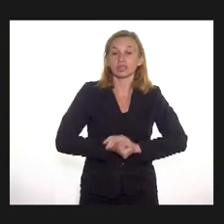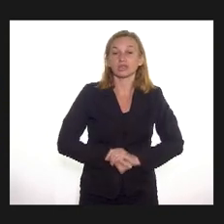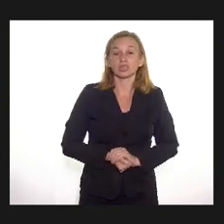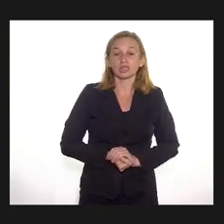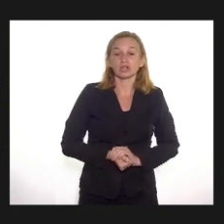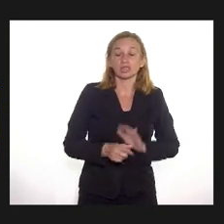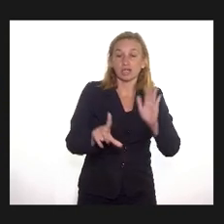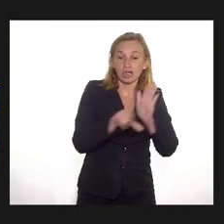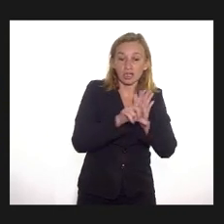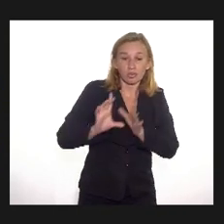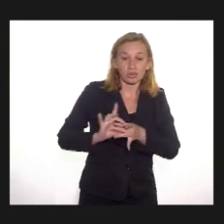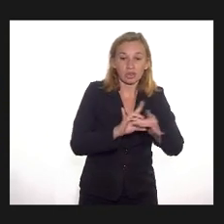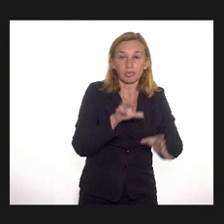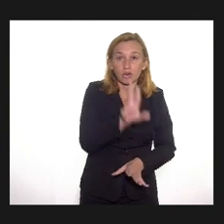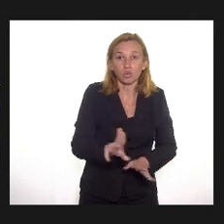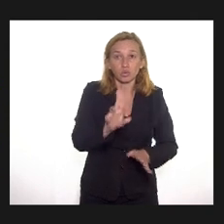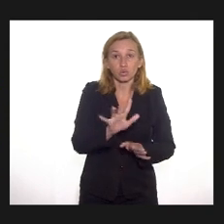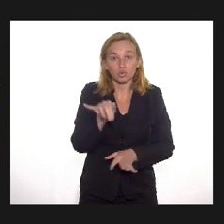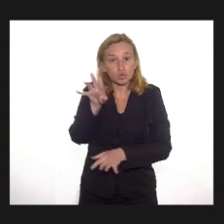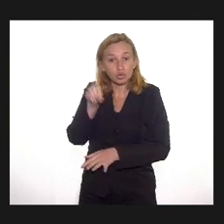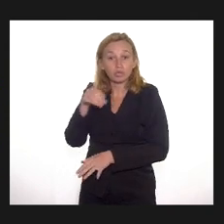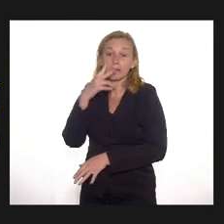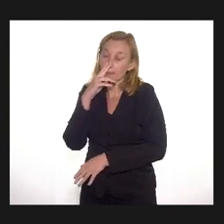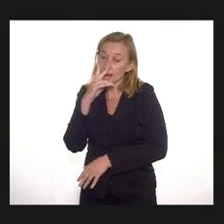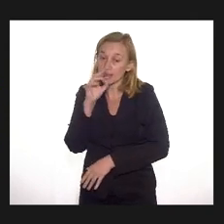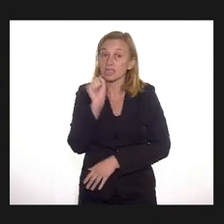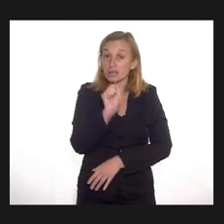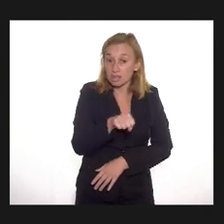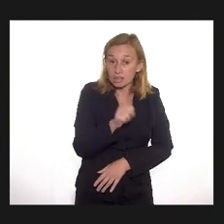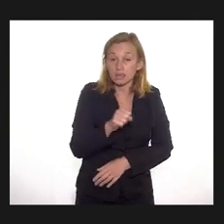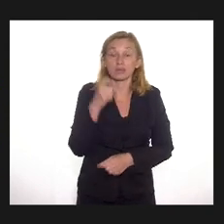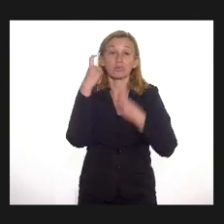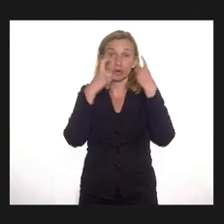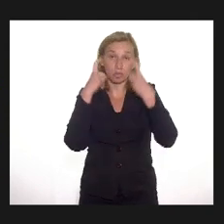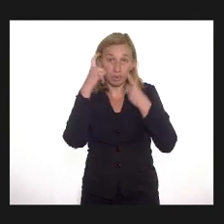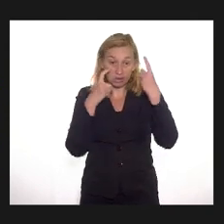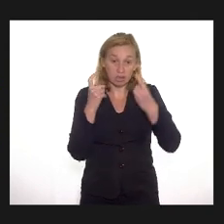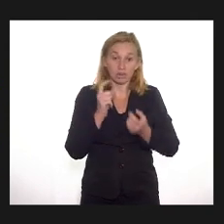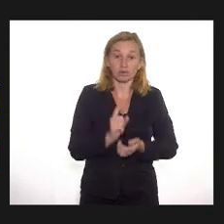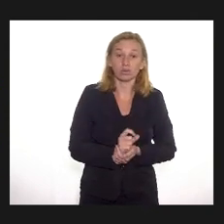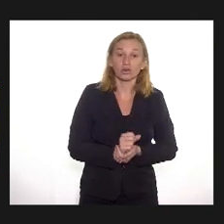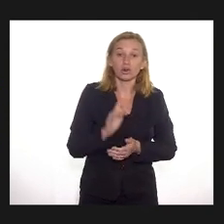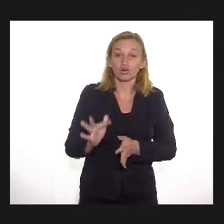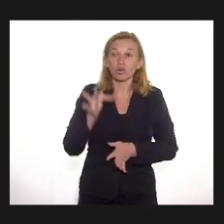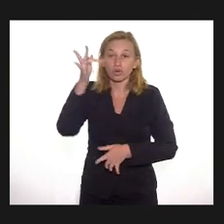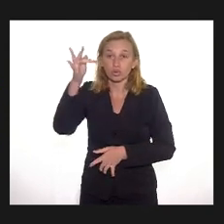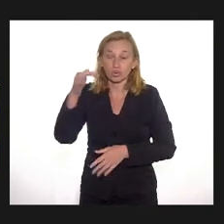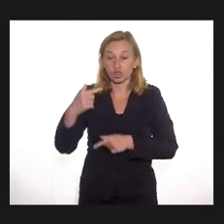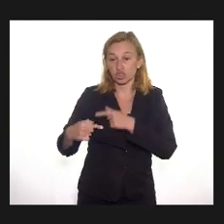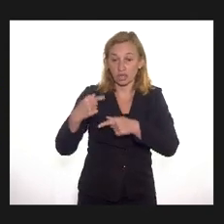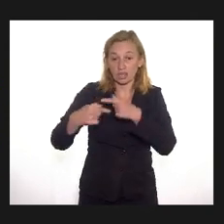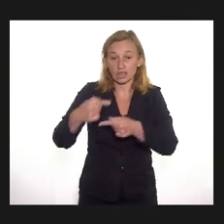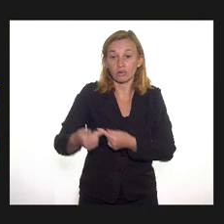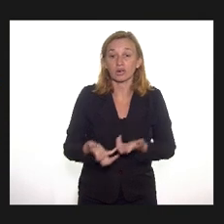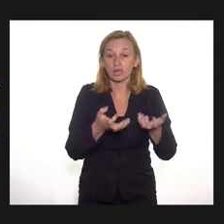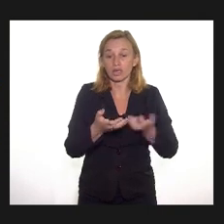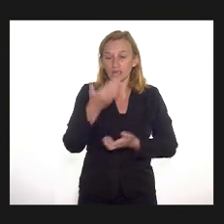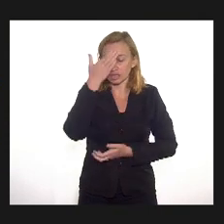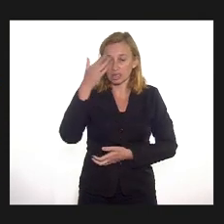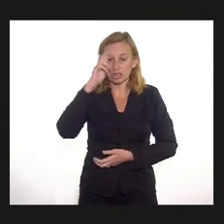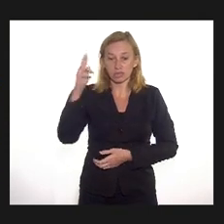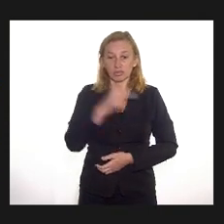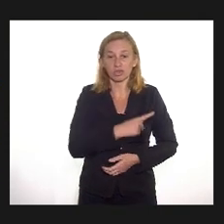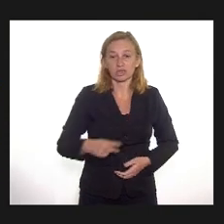para a utilização desse fundo, me parece que, sim, é uma preocupação com a futura geração. Quero agradecer,